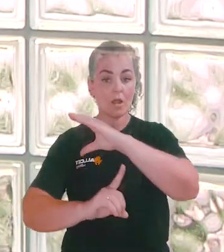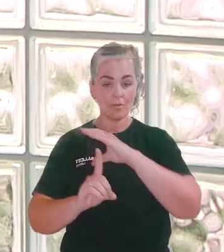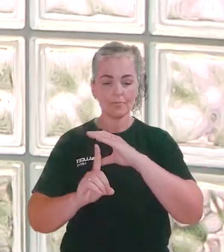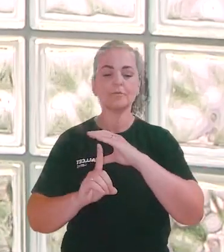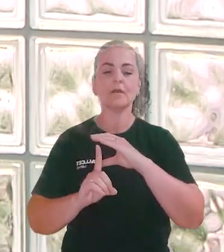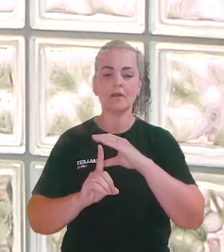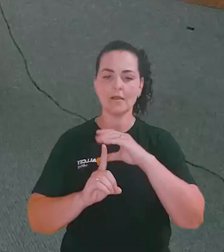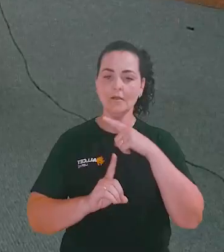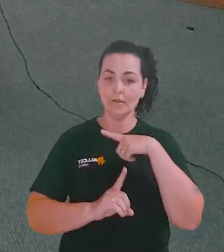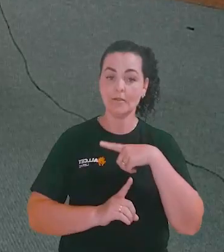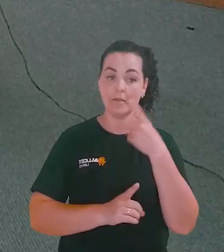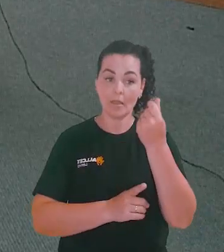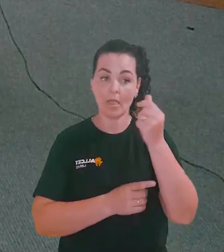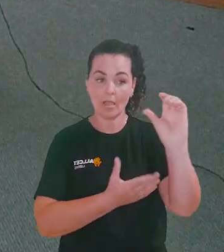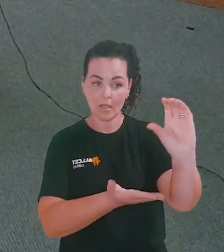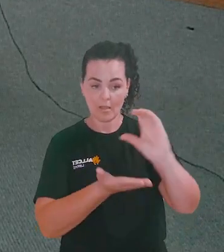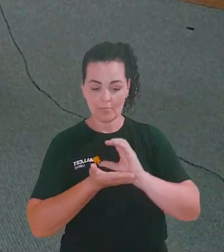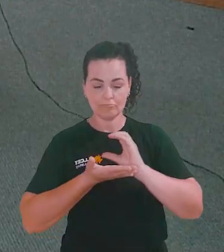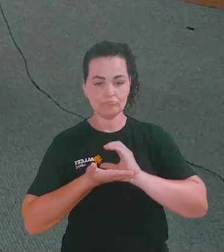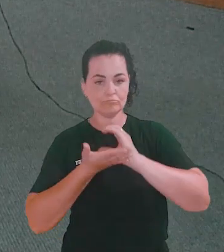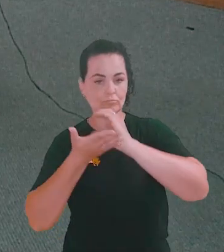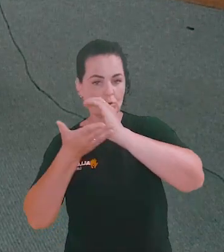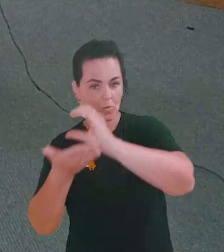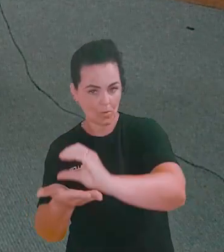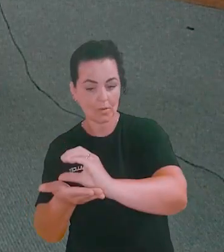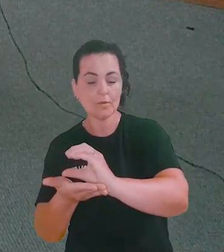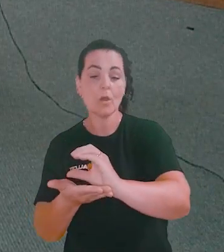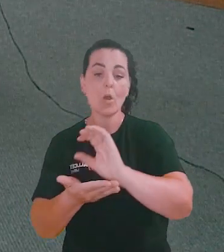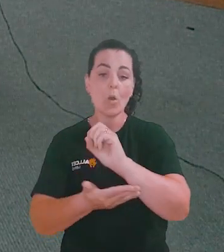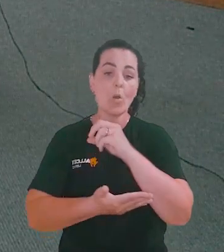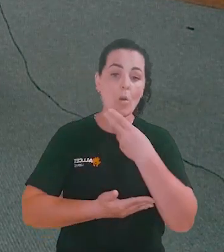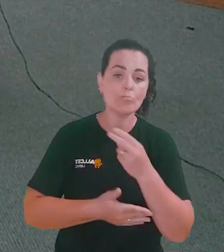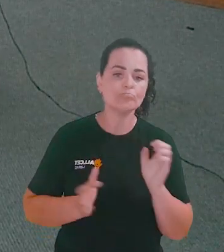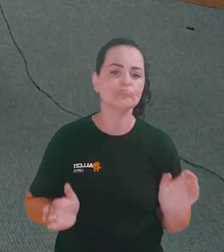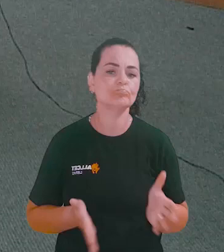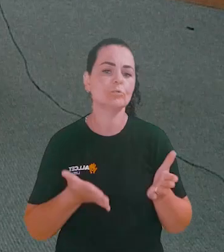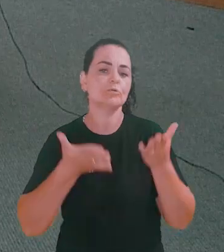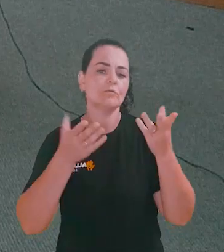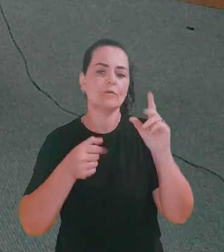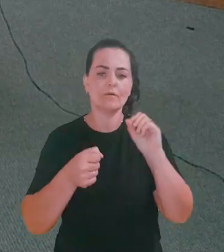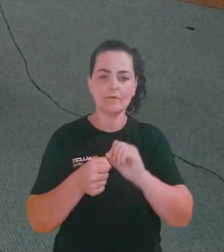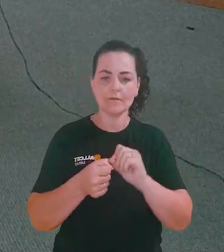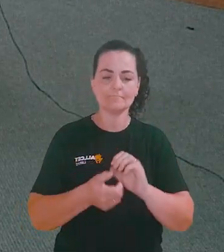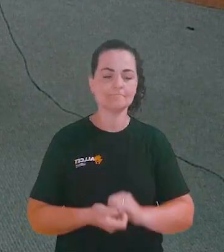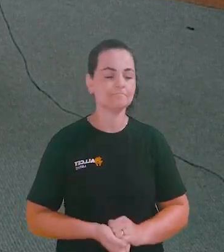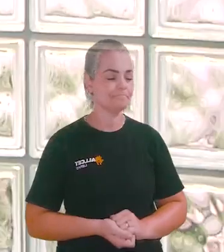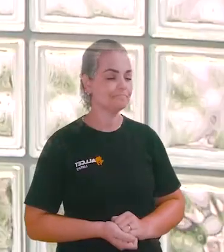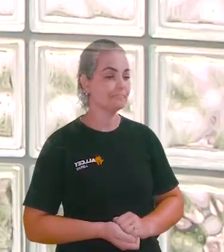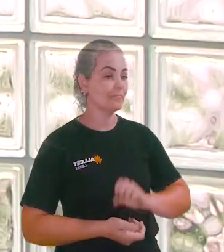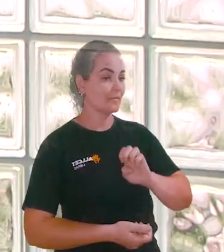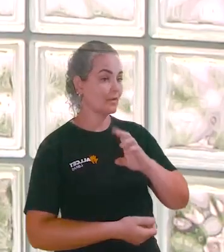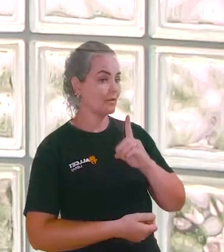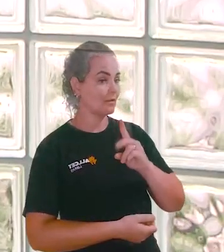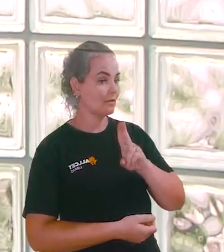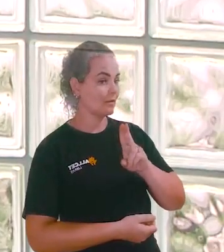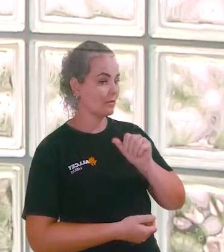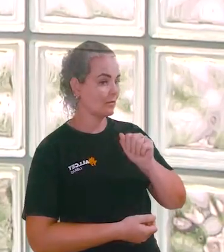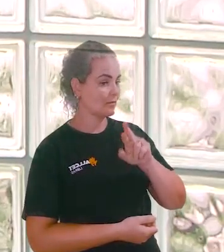toda a comunidade, incluindo o repasse de recursos para as entidades ou iniciativas promovidas.